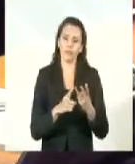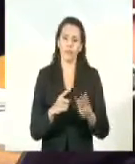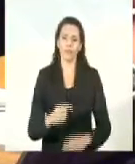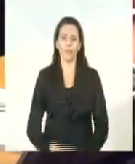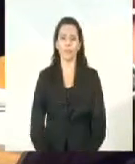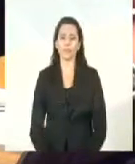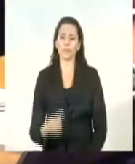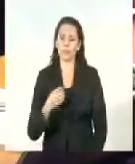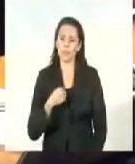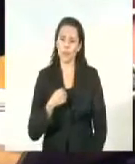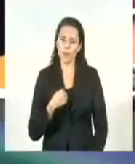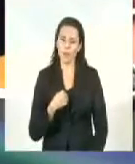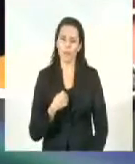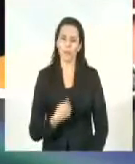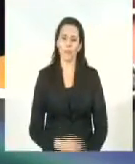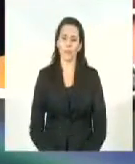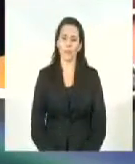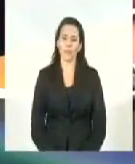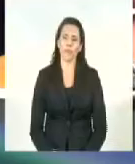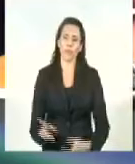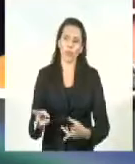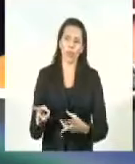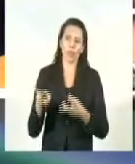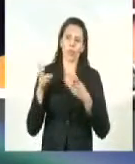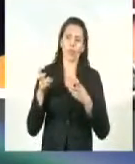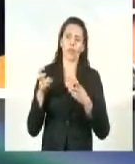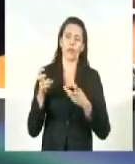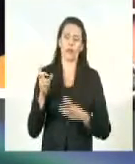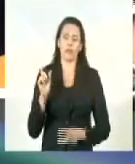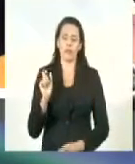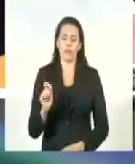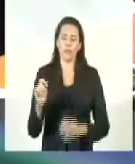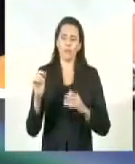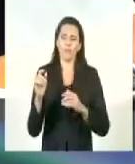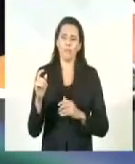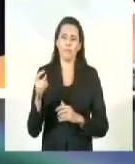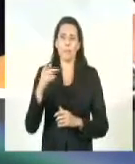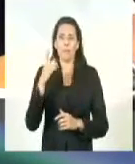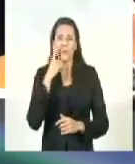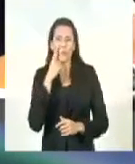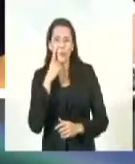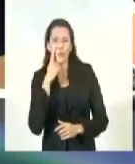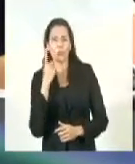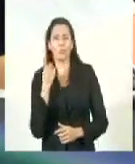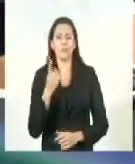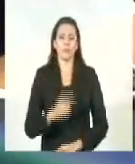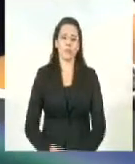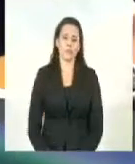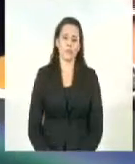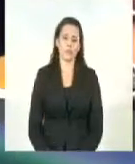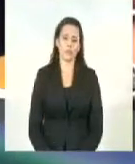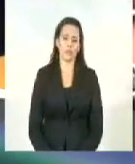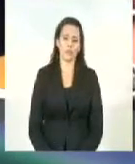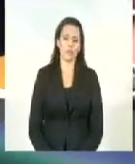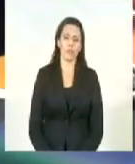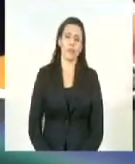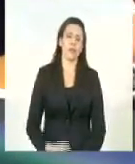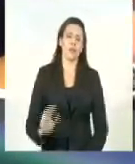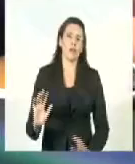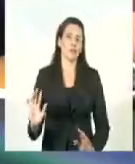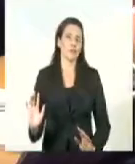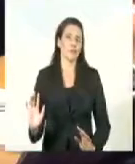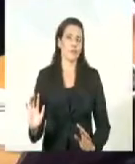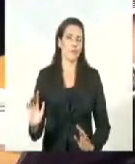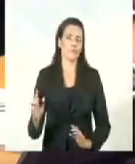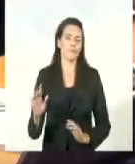Rogério, sobre as despesas realizadas no Carnaval, comparada com a questão da segurança